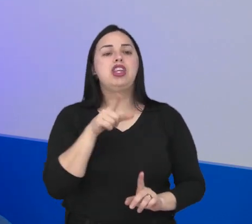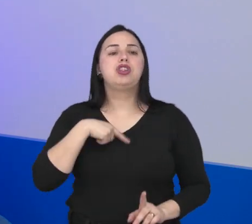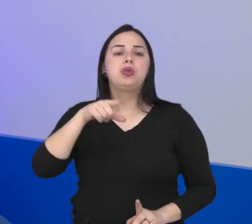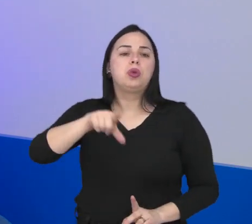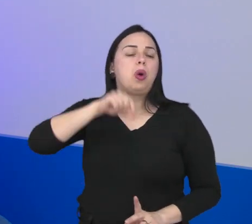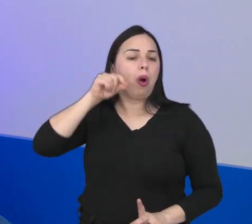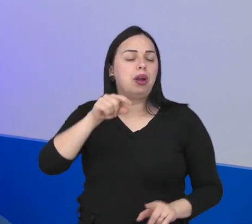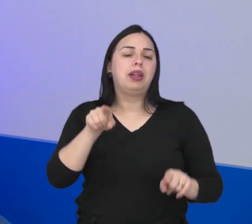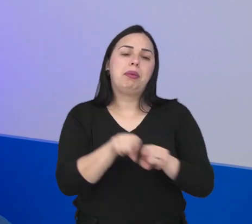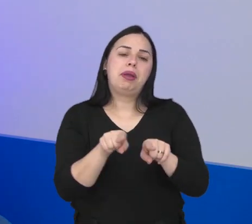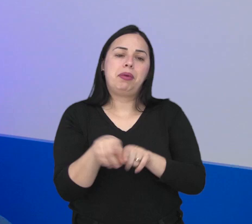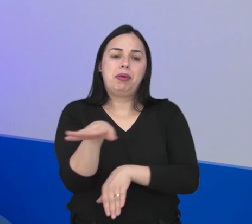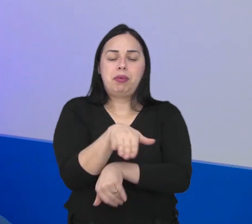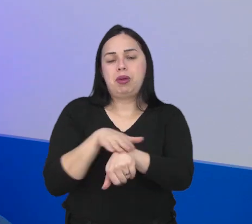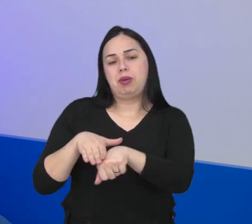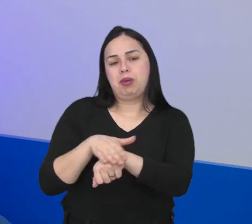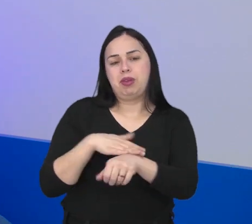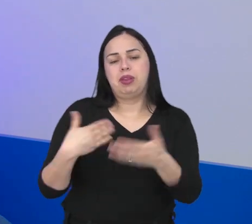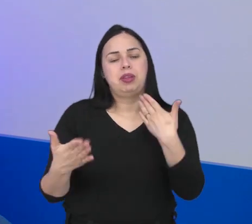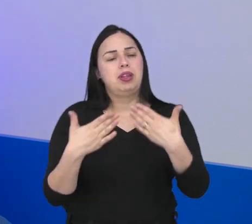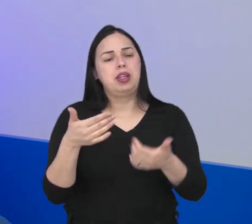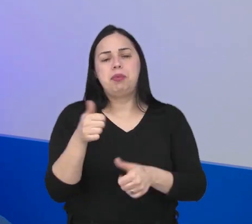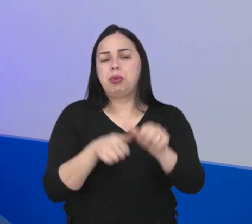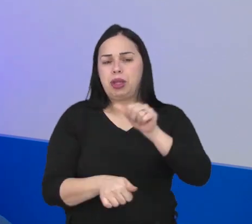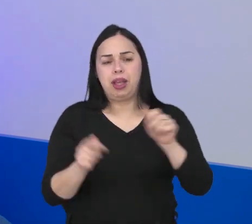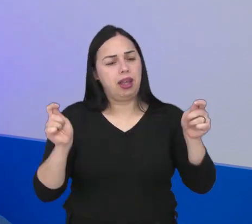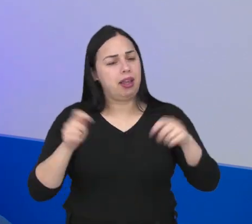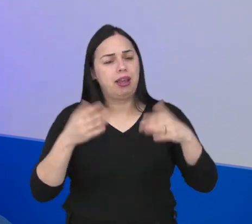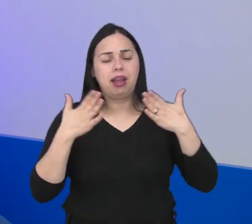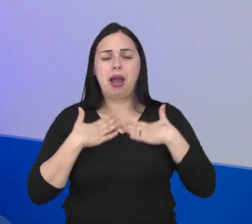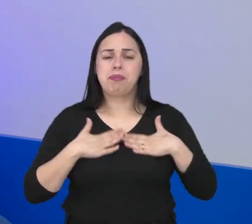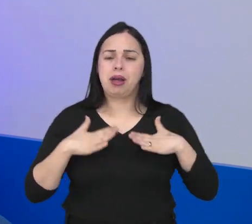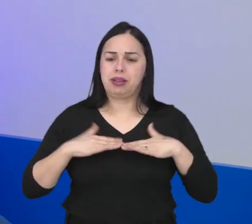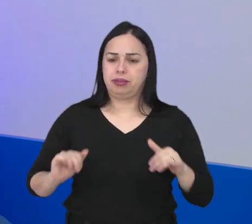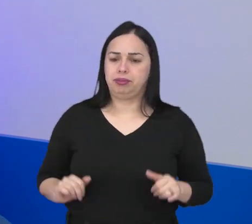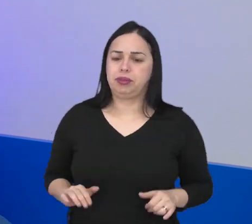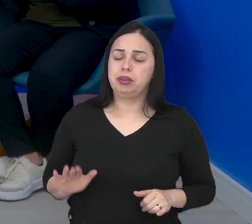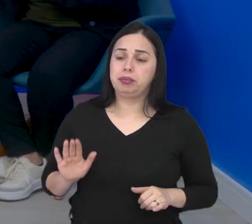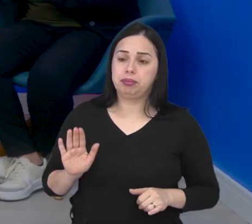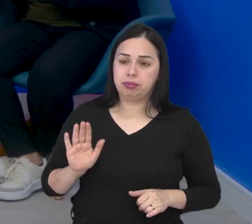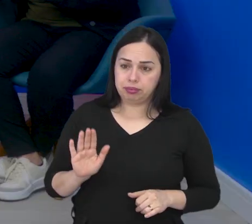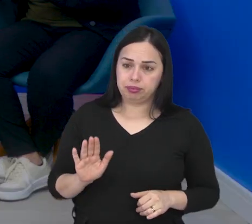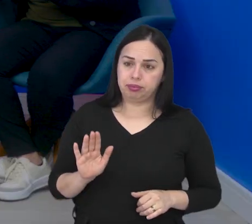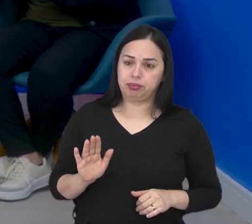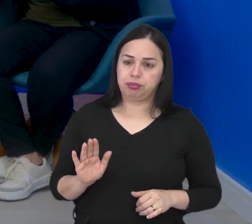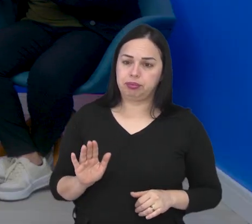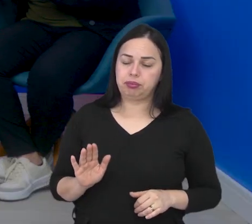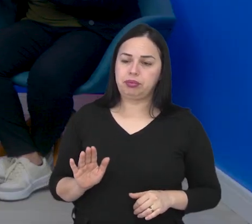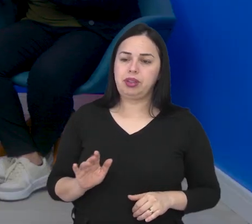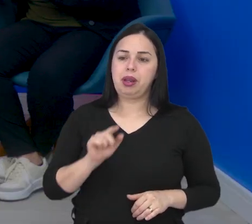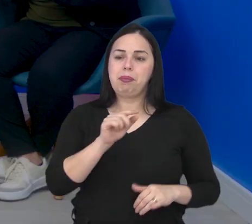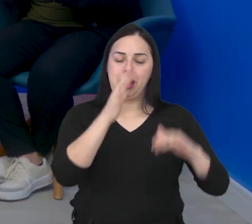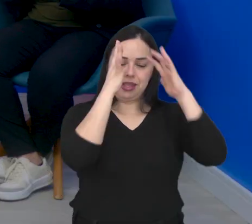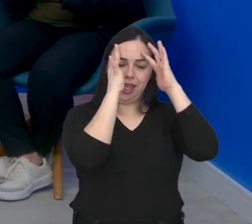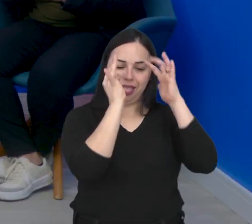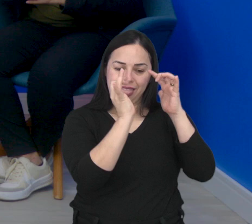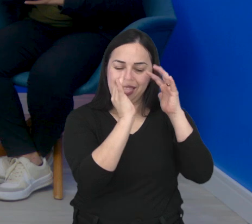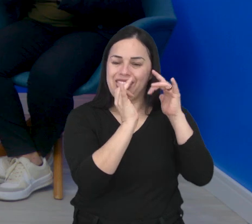mesmo e fazer essa alteração com toda a tranquilidade do mundo. E como fica essa relação entre